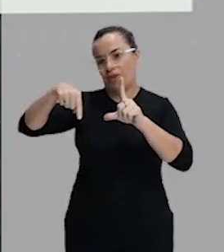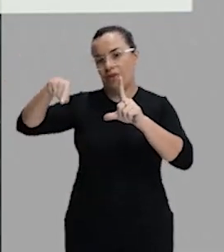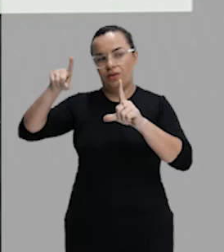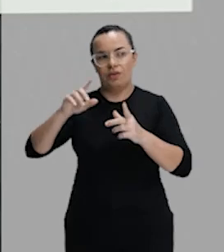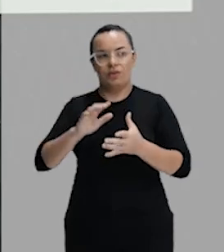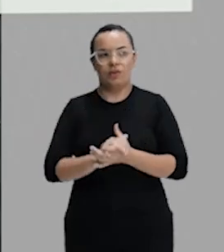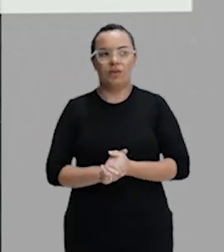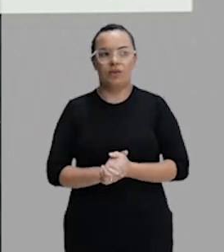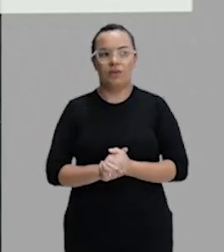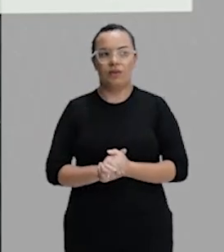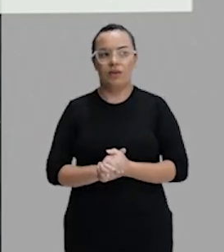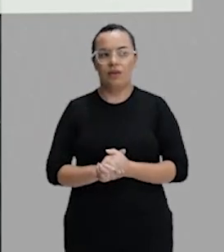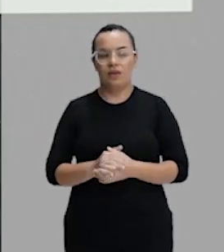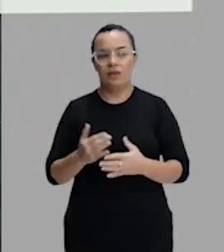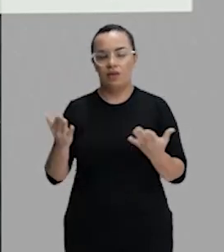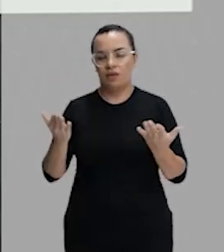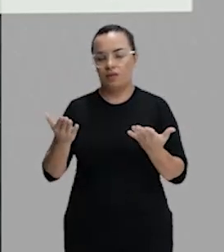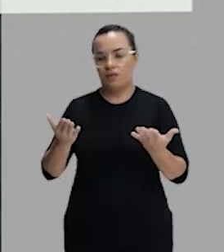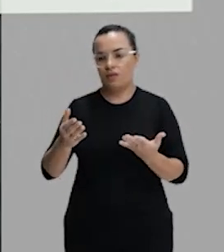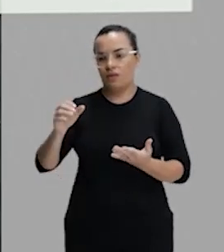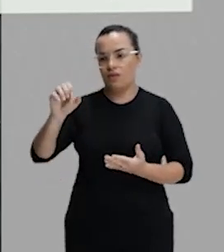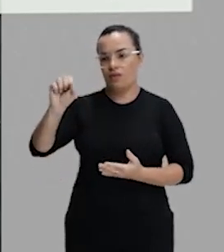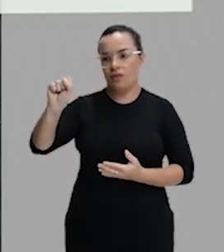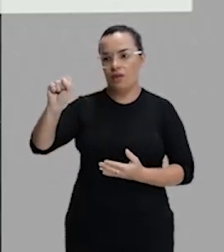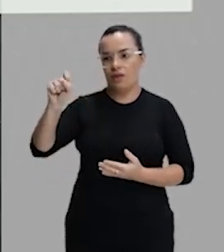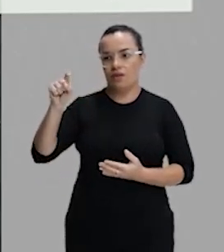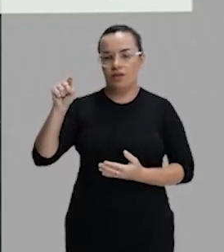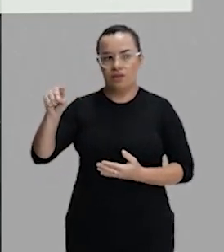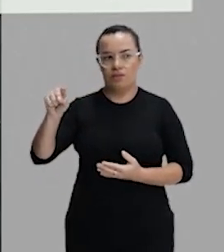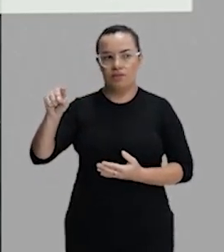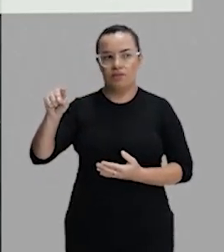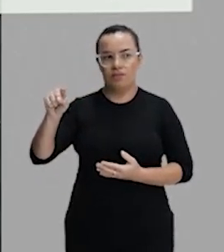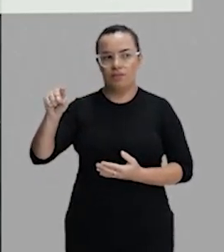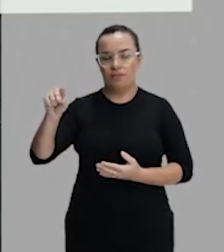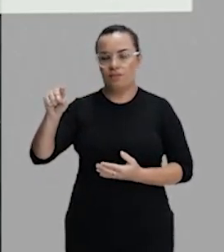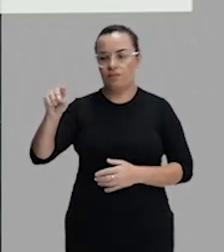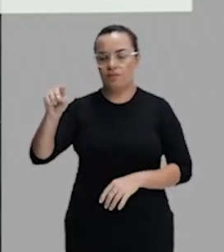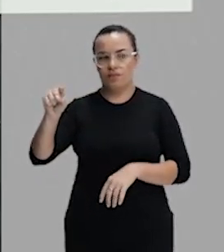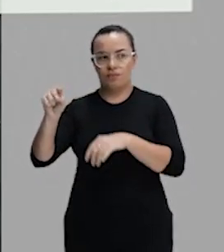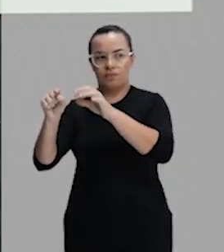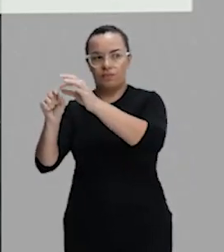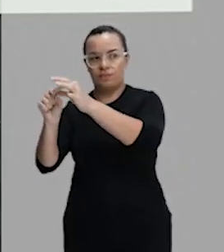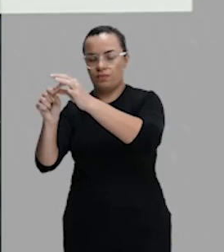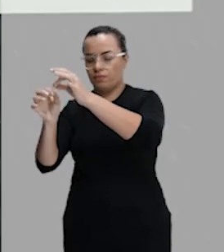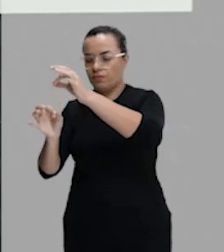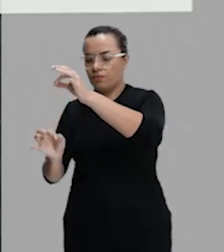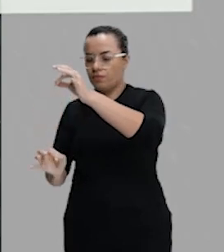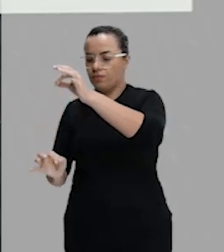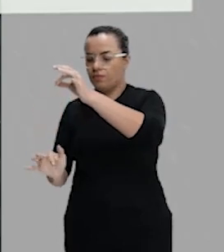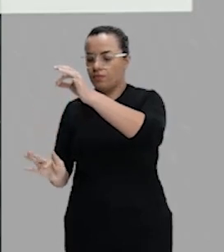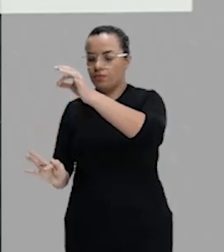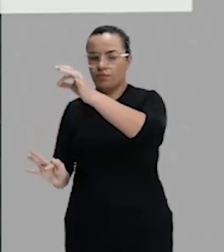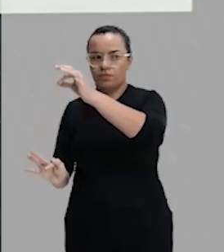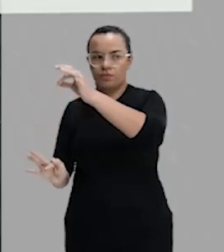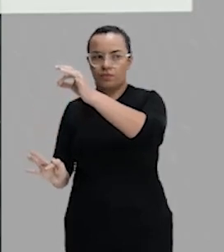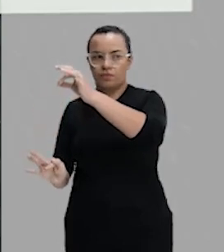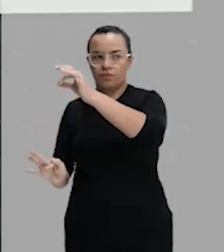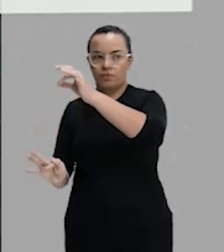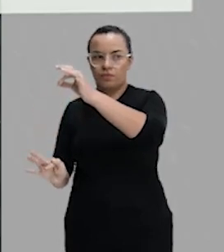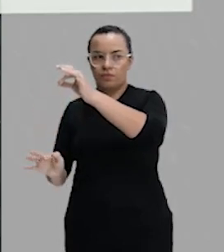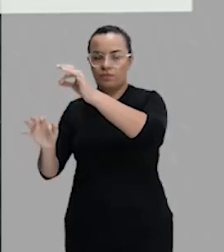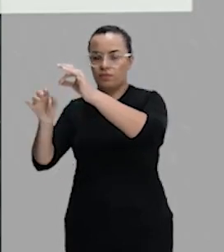esse ponto S aqui, ele está uma distância do ponto F e está uma distância da reta